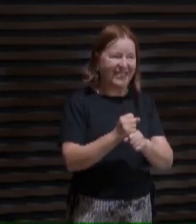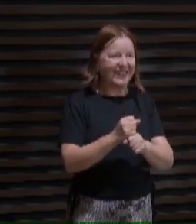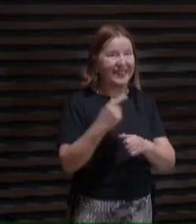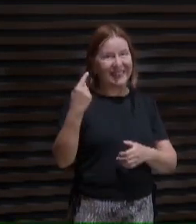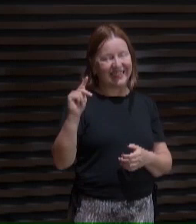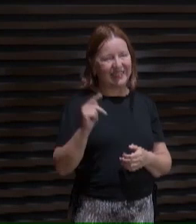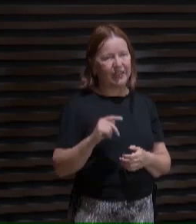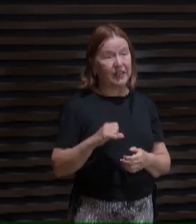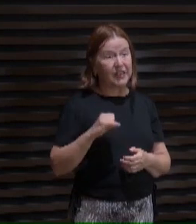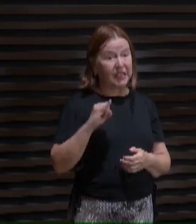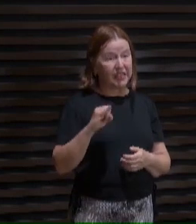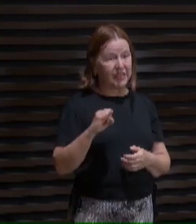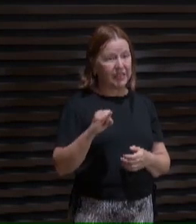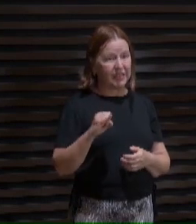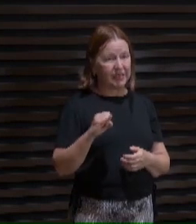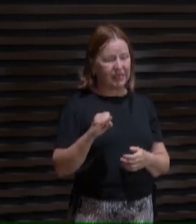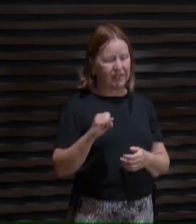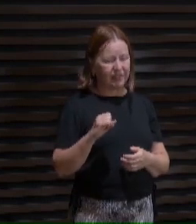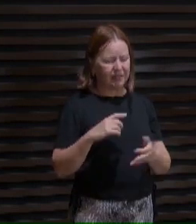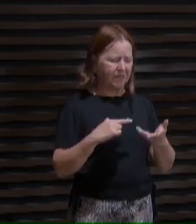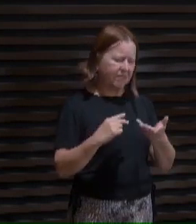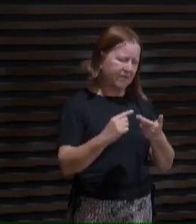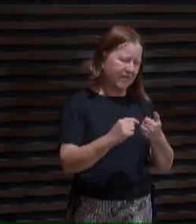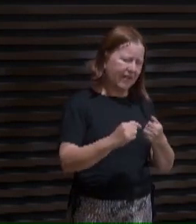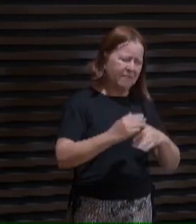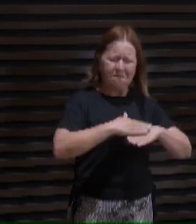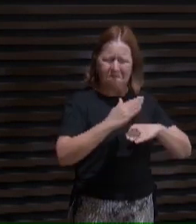Se os contasse, excedem aos grãos de areia.